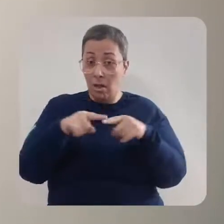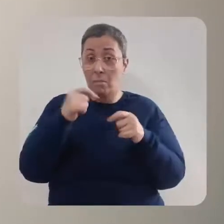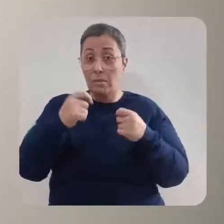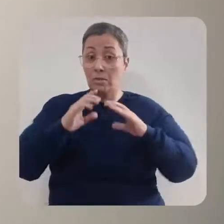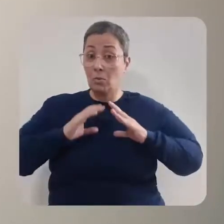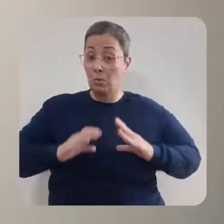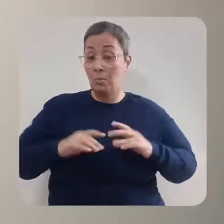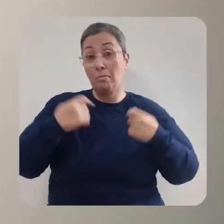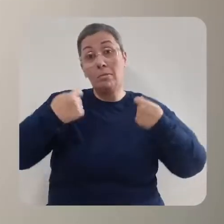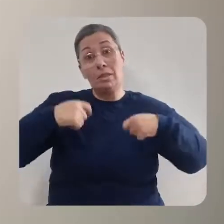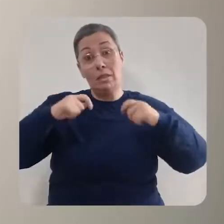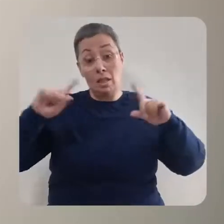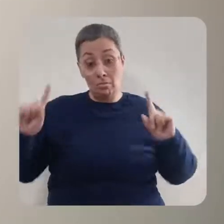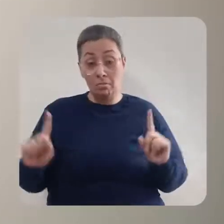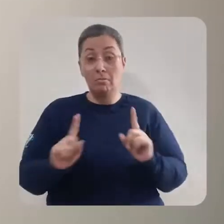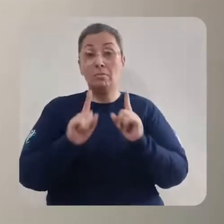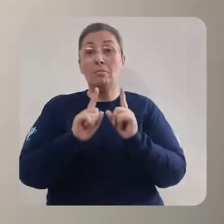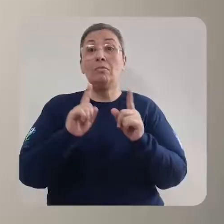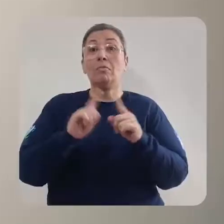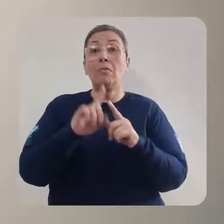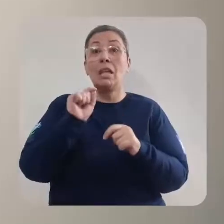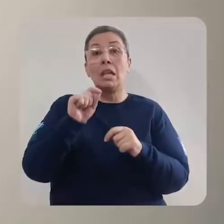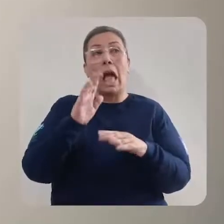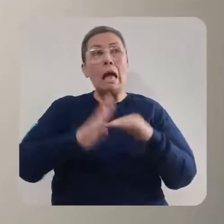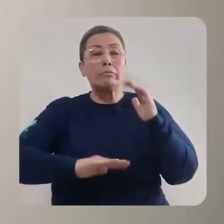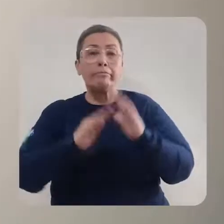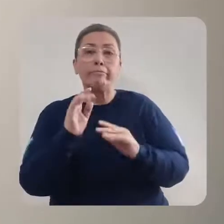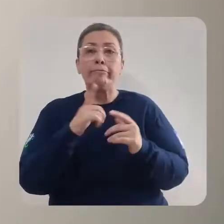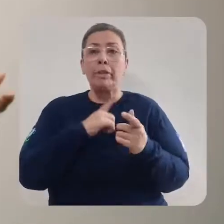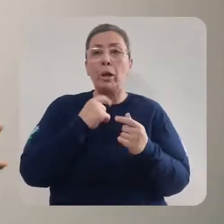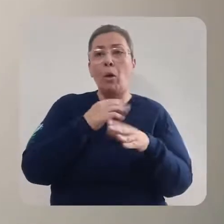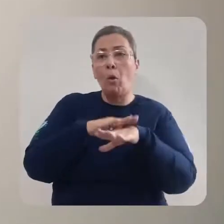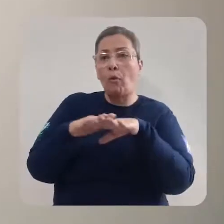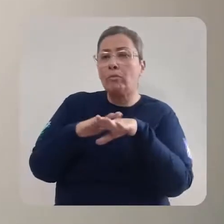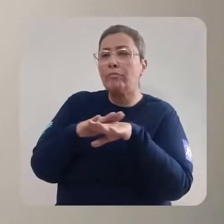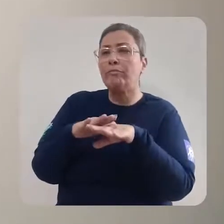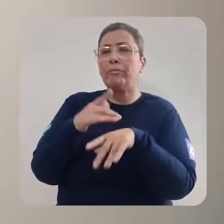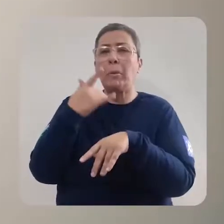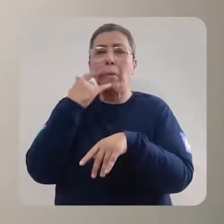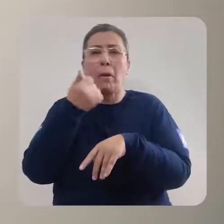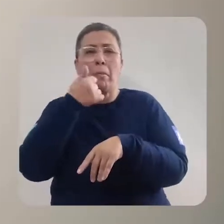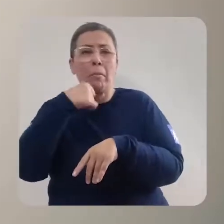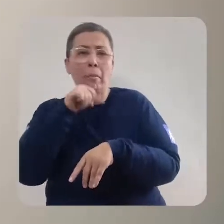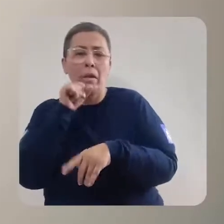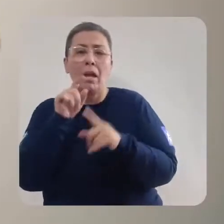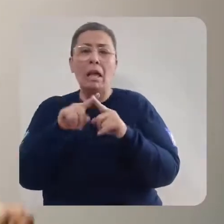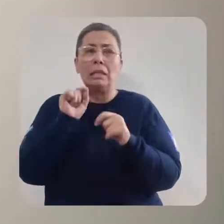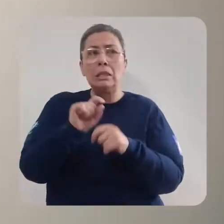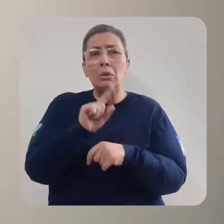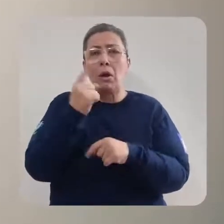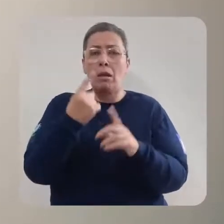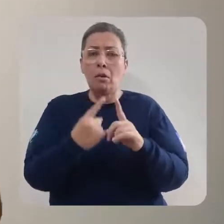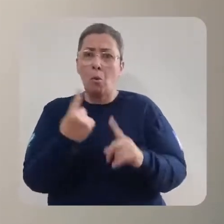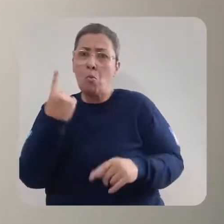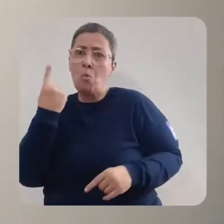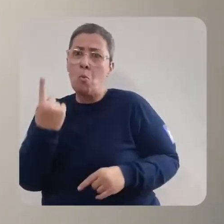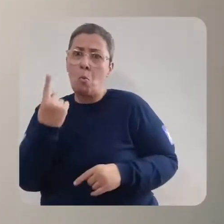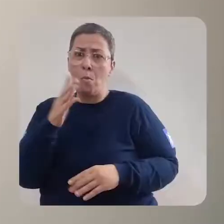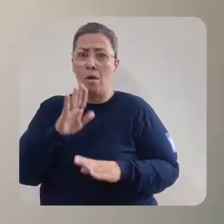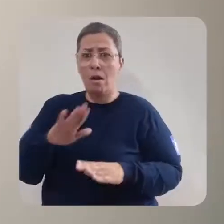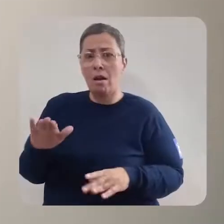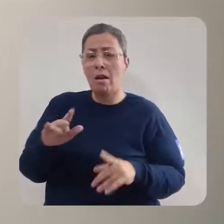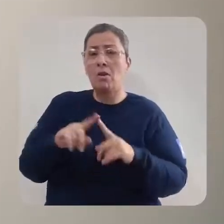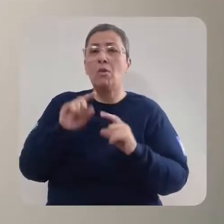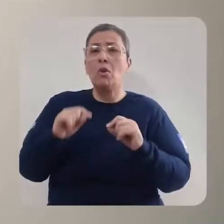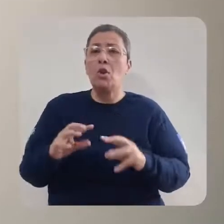e a gente precisa fazer isso, né? Muitas vezes a gente realiza algumas conversas com os pais, né? Às vezes é um caso isolado de uma